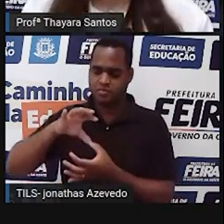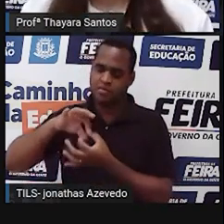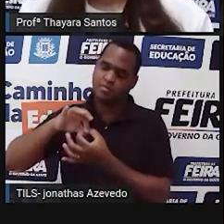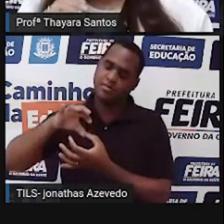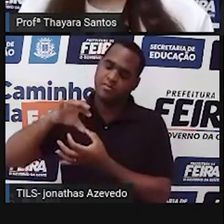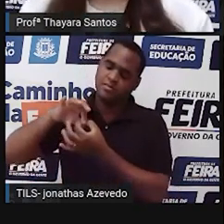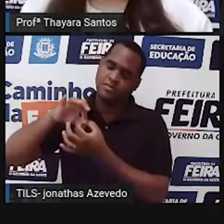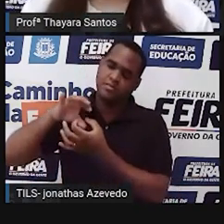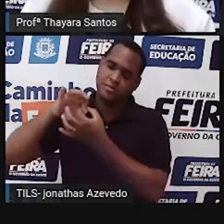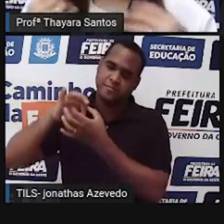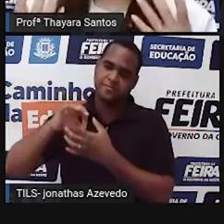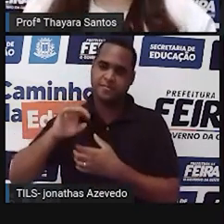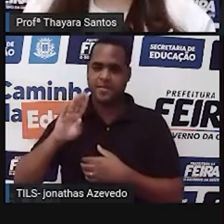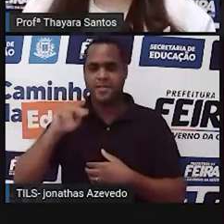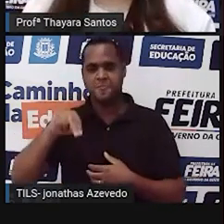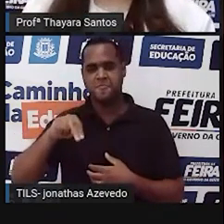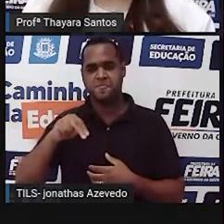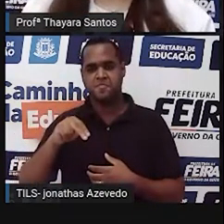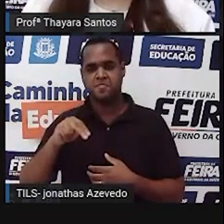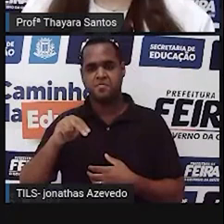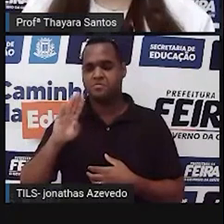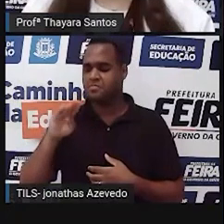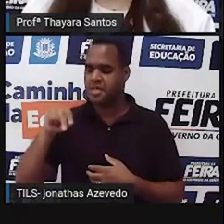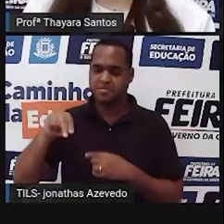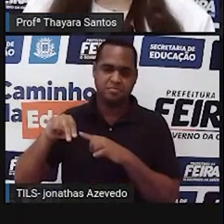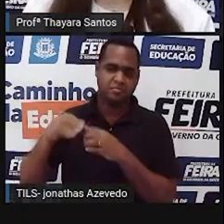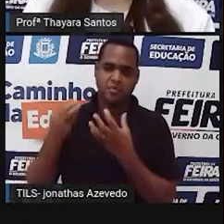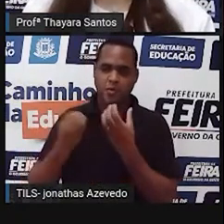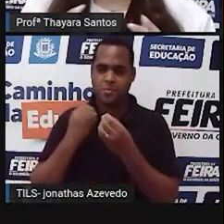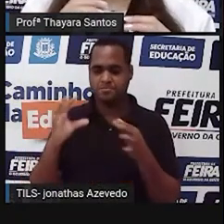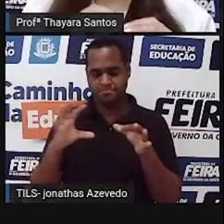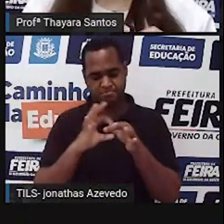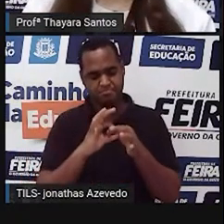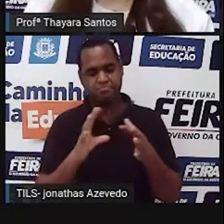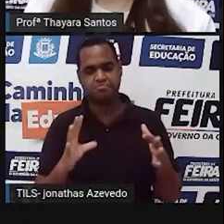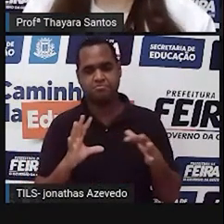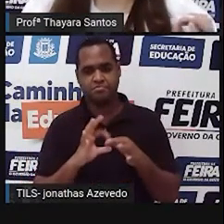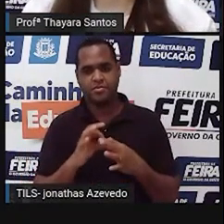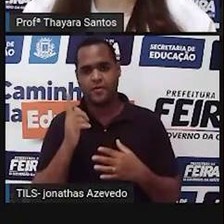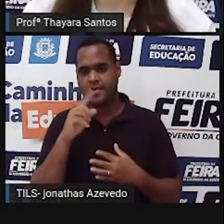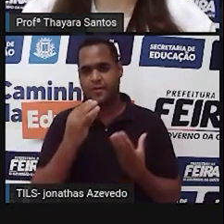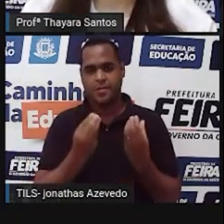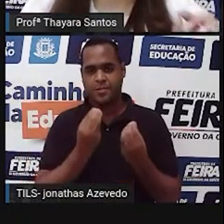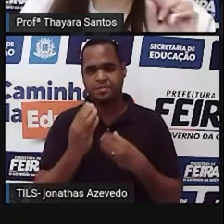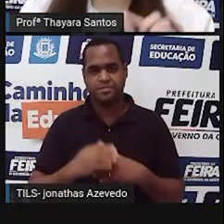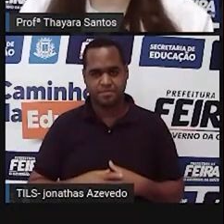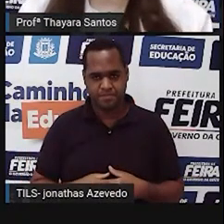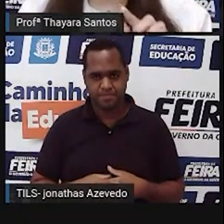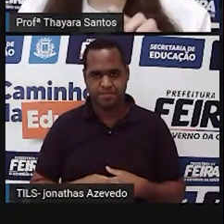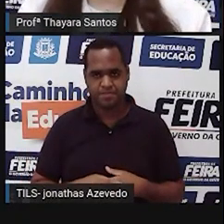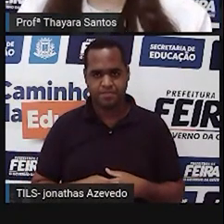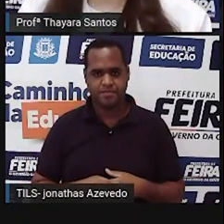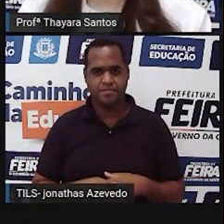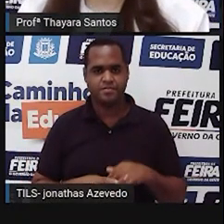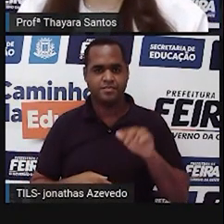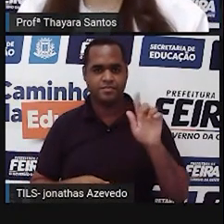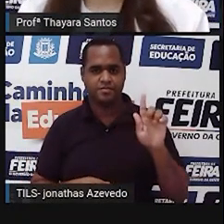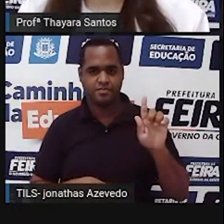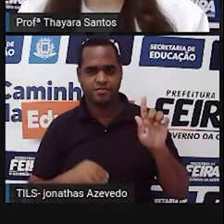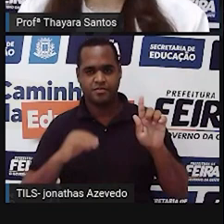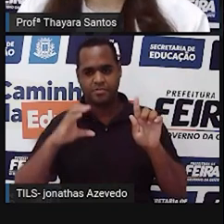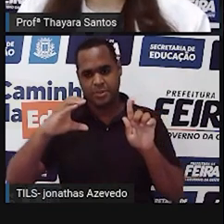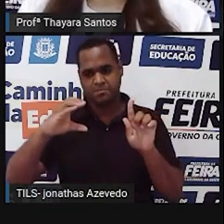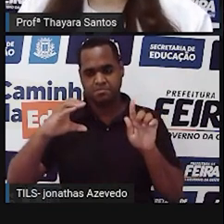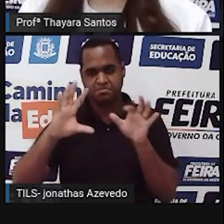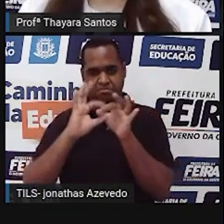nitrogenadas. Agora, como é que essas bases nitrogenadas se ligam? No DNA, a guanina só consegue se ligar com a